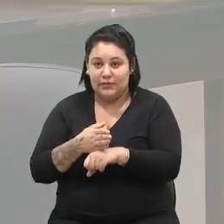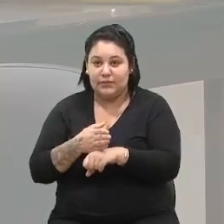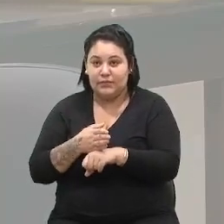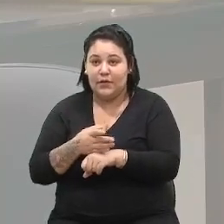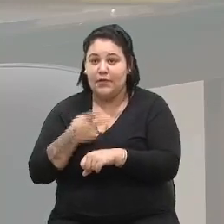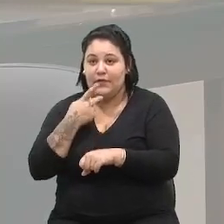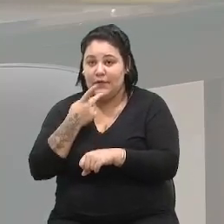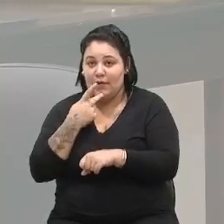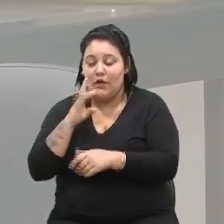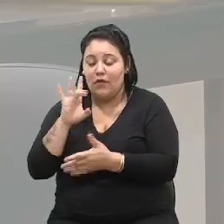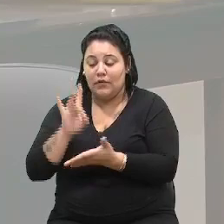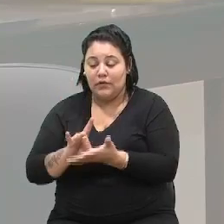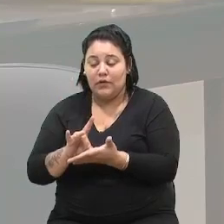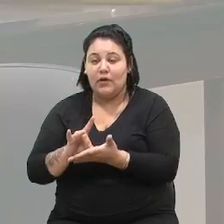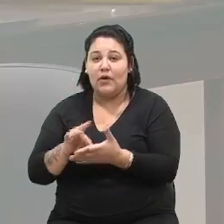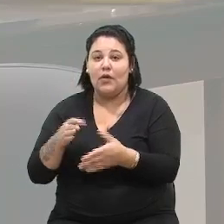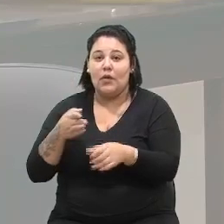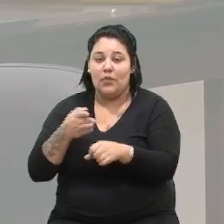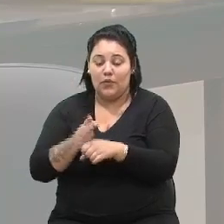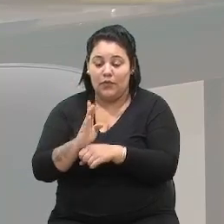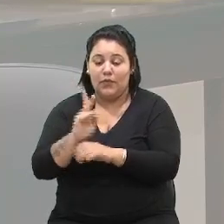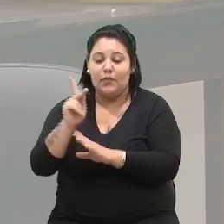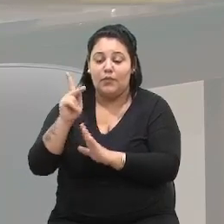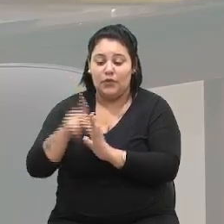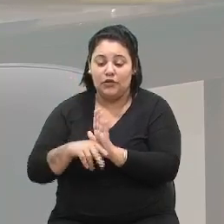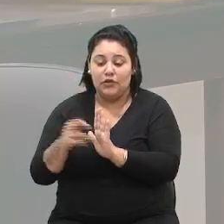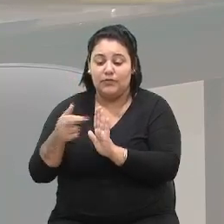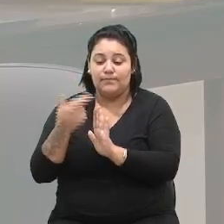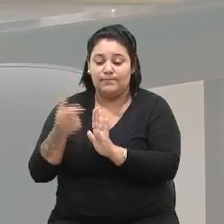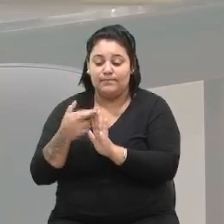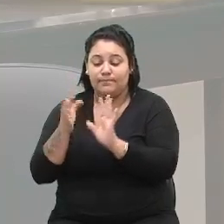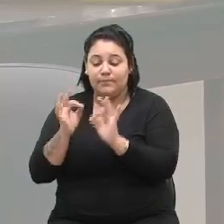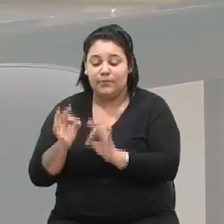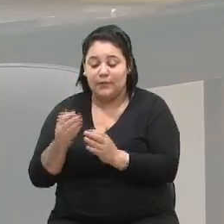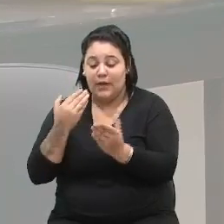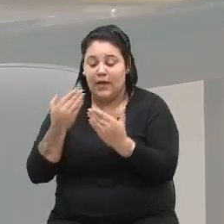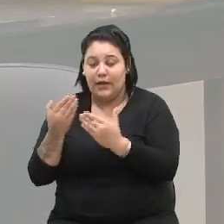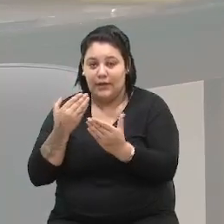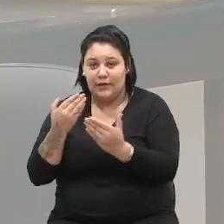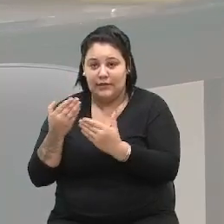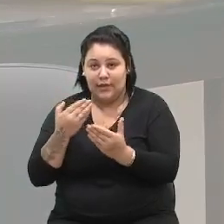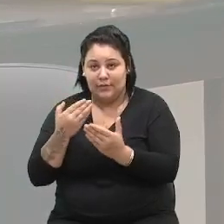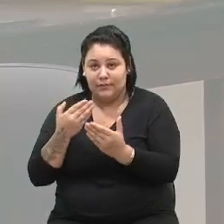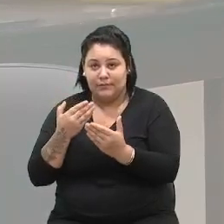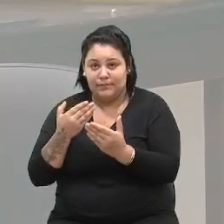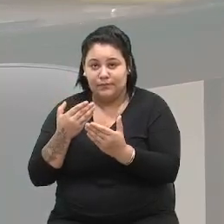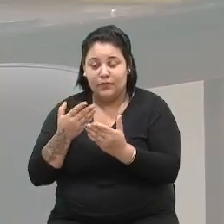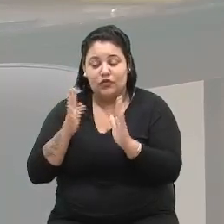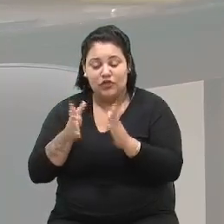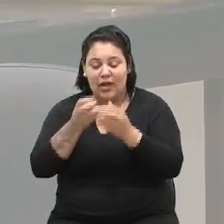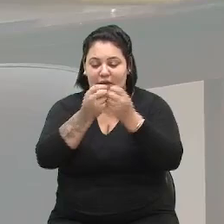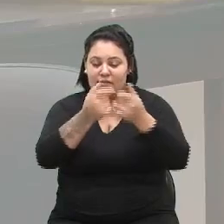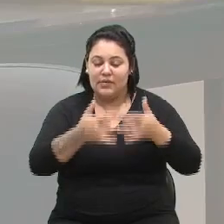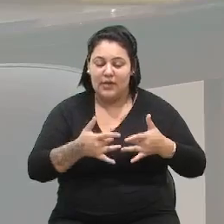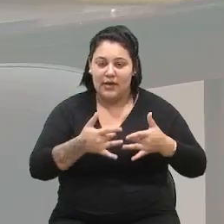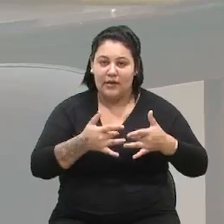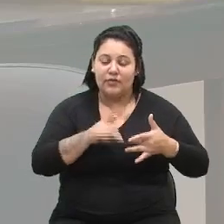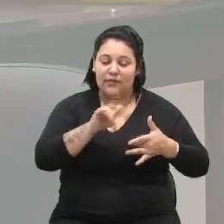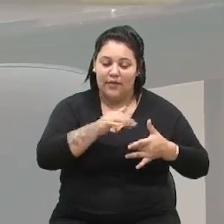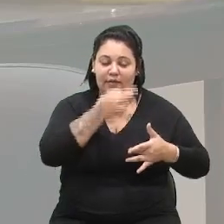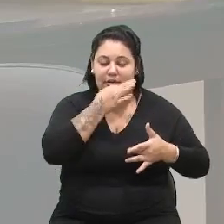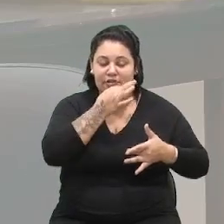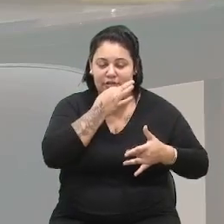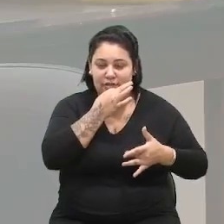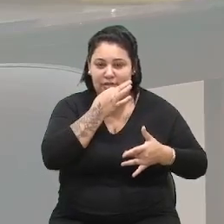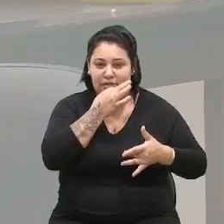do projeto de resolução em apreciação. Salvo o melhor juízo, é o parecer. Caxias do Sul,